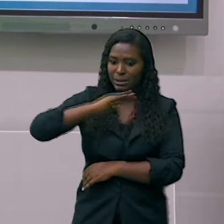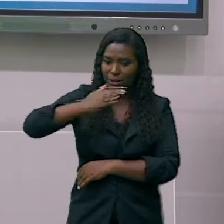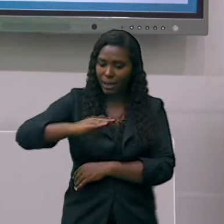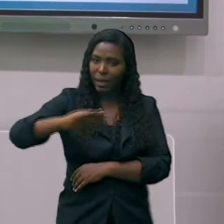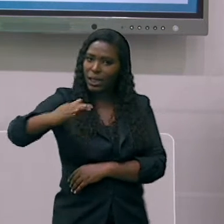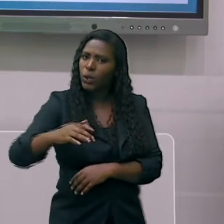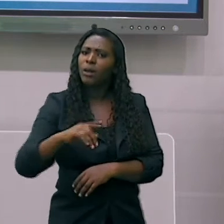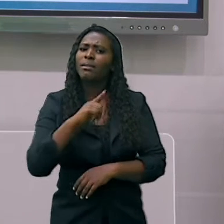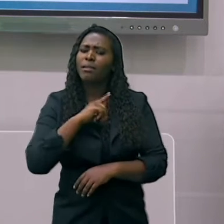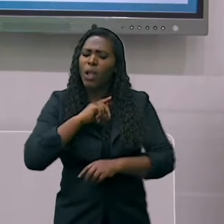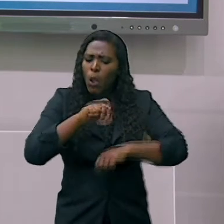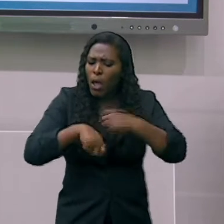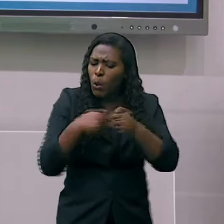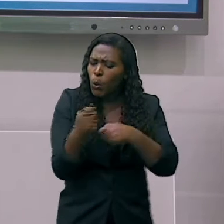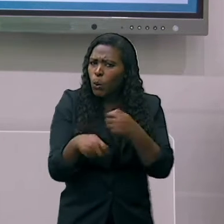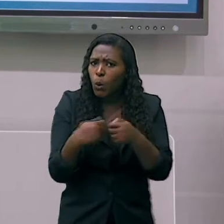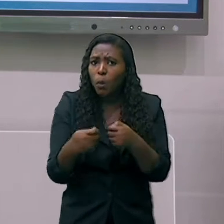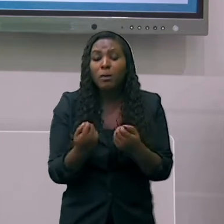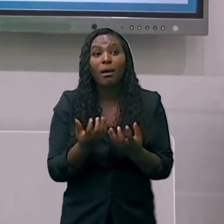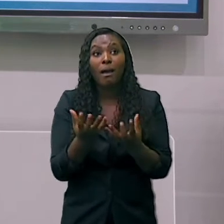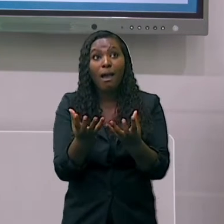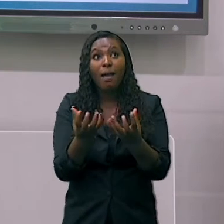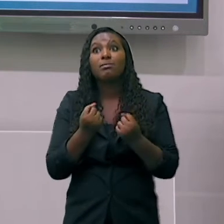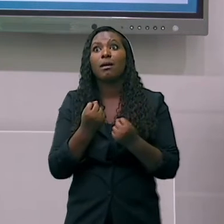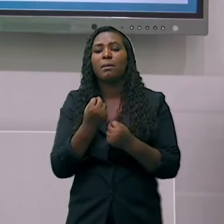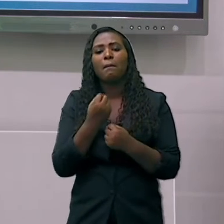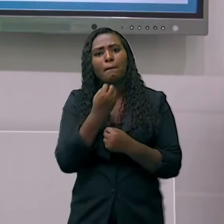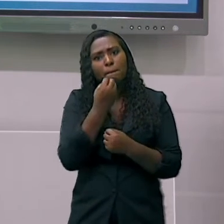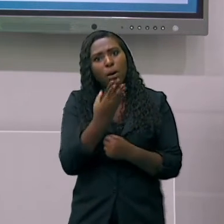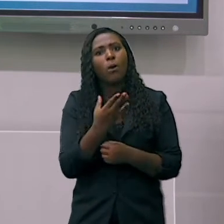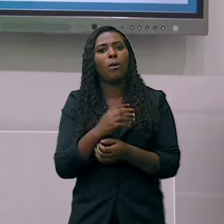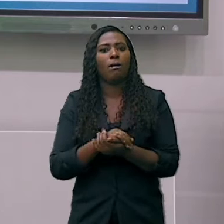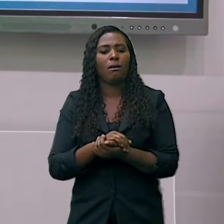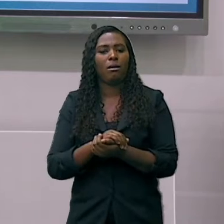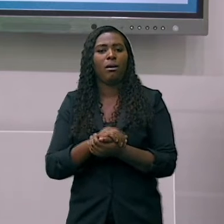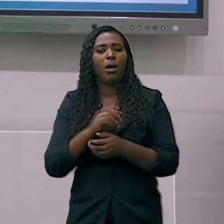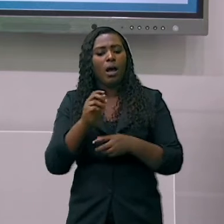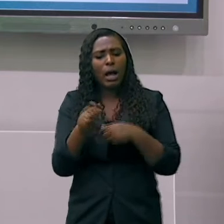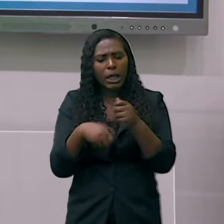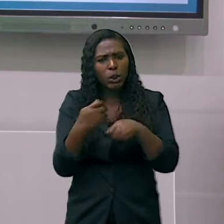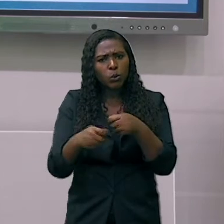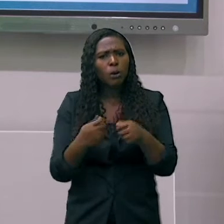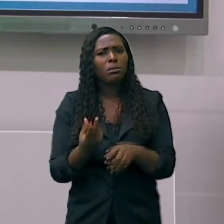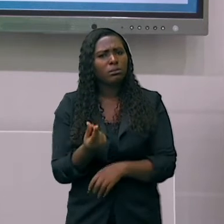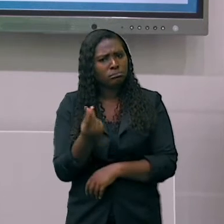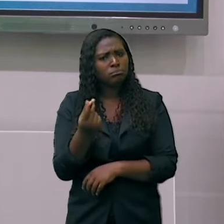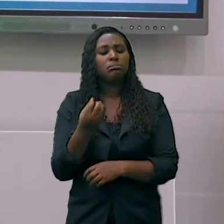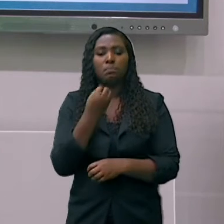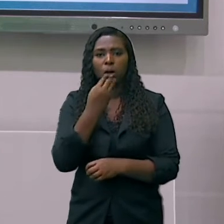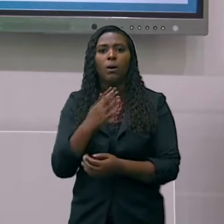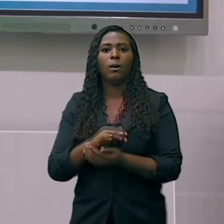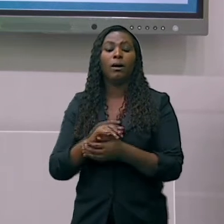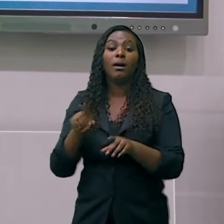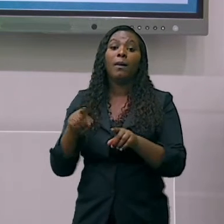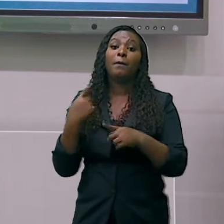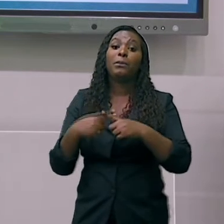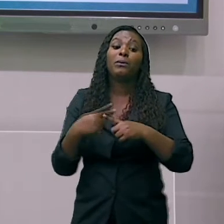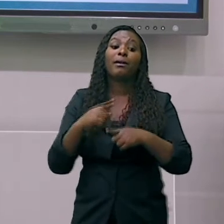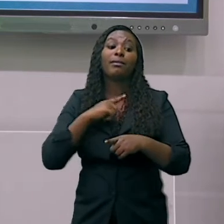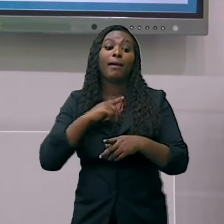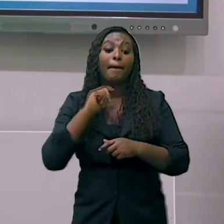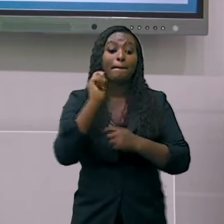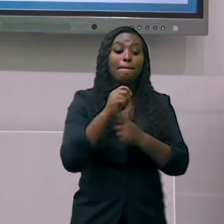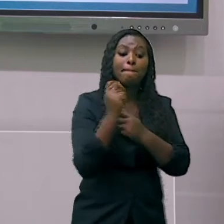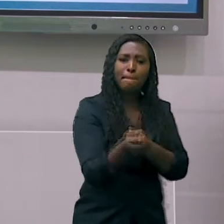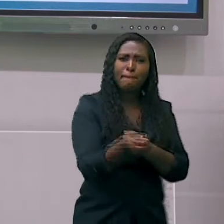a exportação e importação de mercadorias através dos portos e também a extração